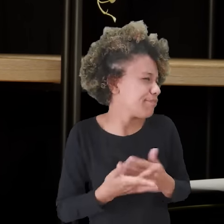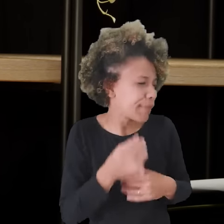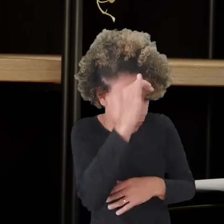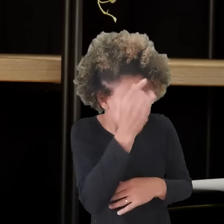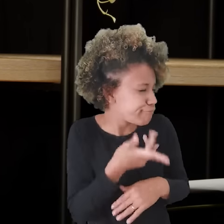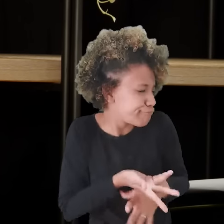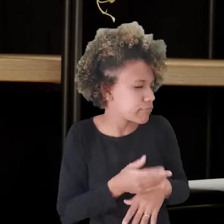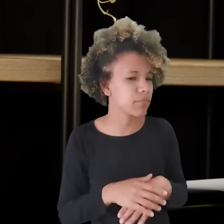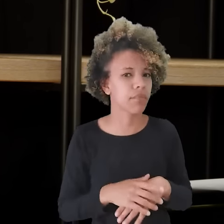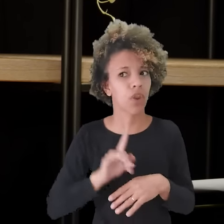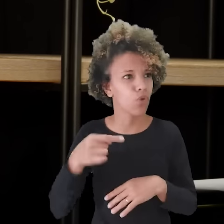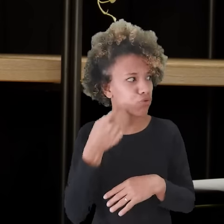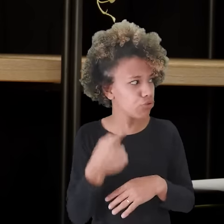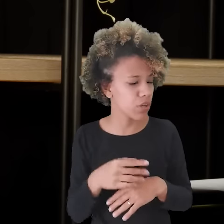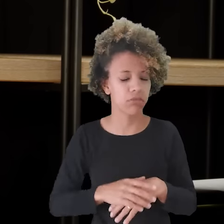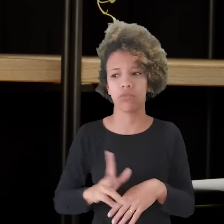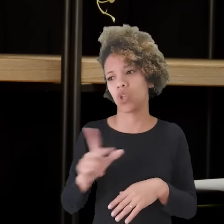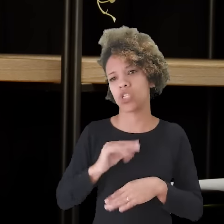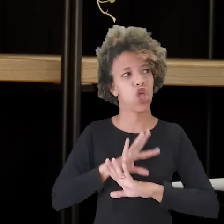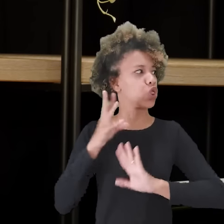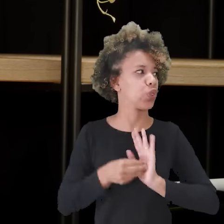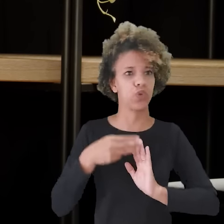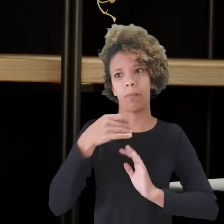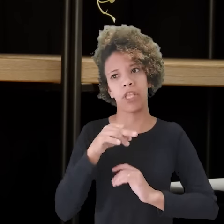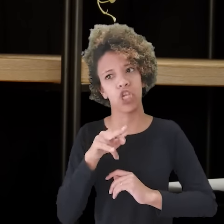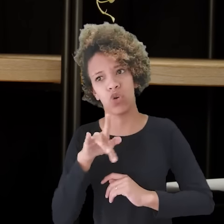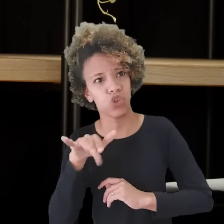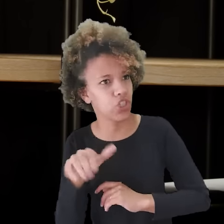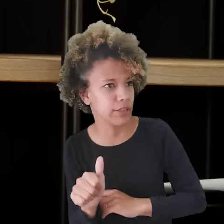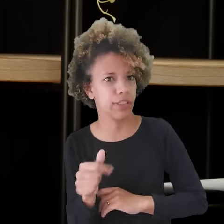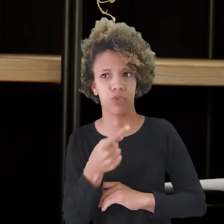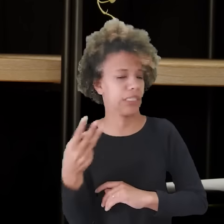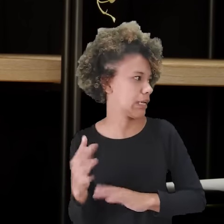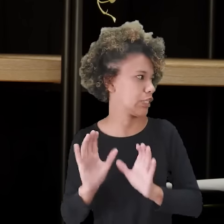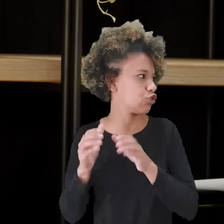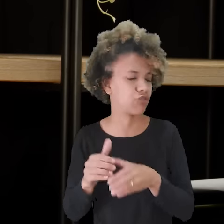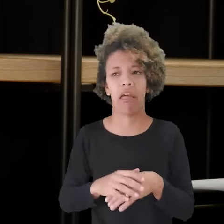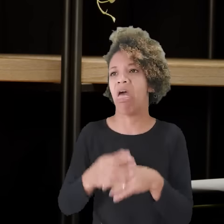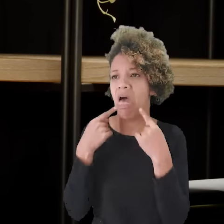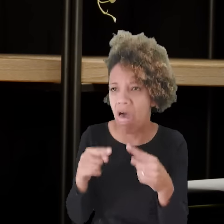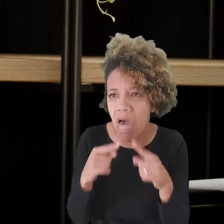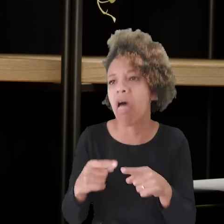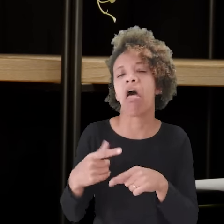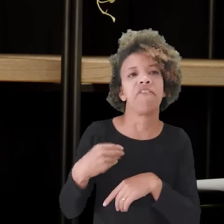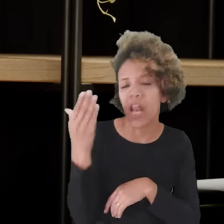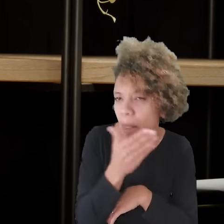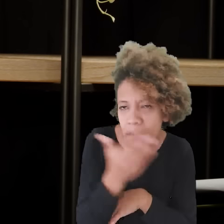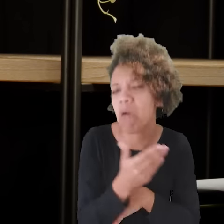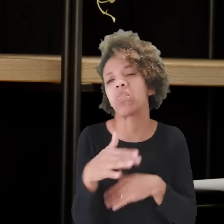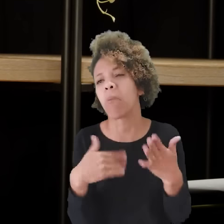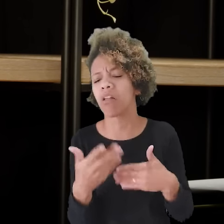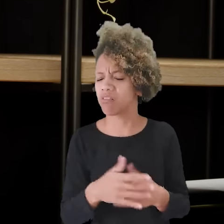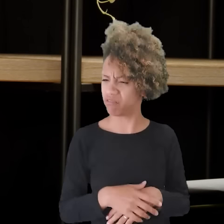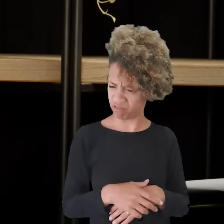bomba sem graça aí no dia seguinte todos os meteorologistas todos os 13 se juntar essa merda Filha da